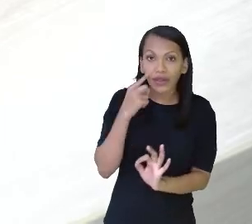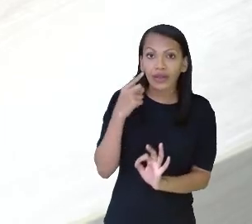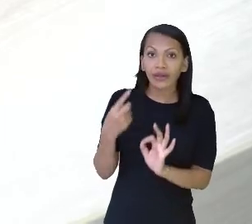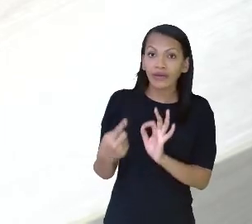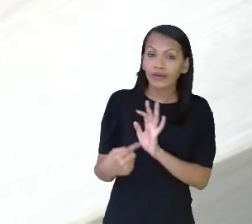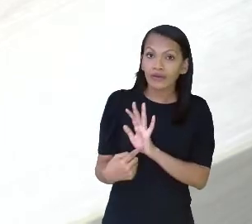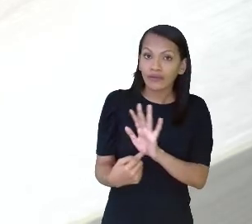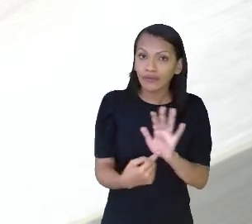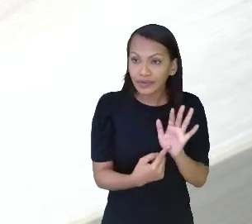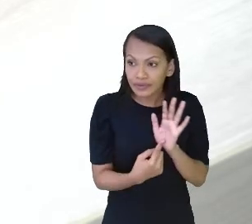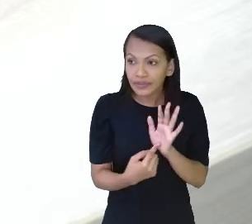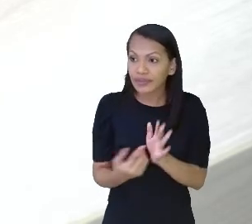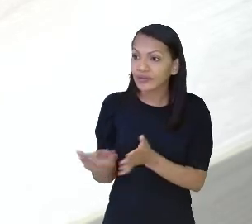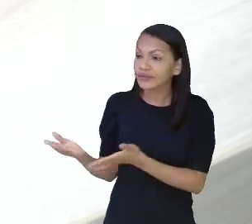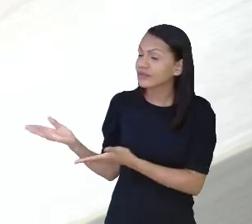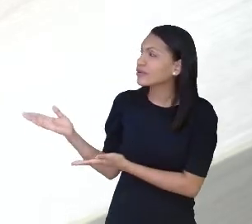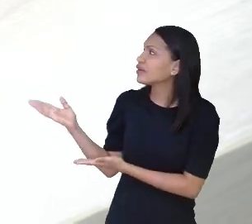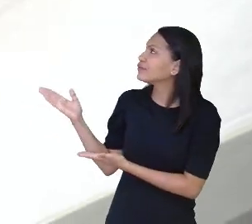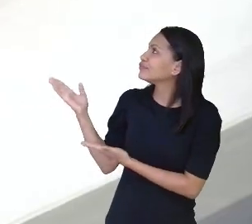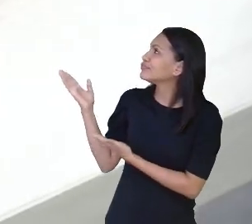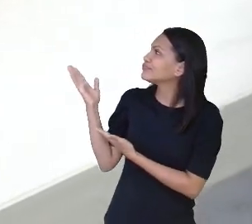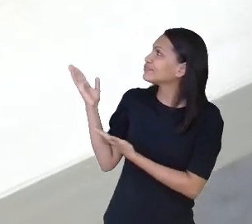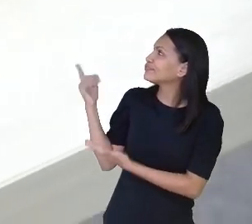vocês verem.